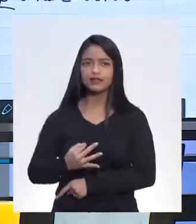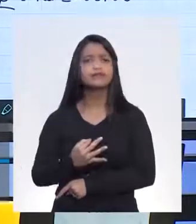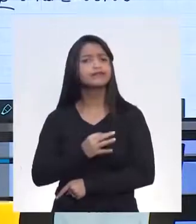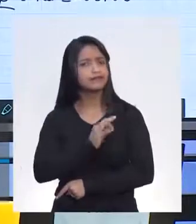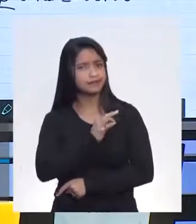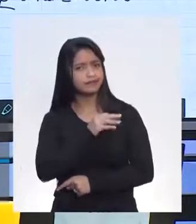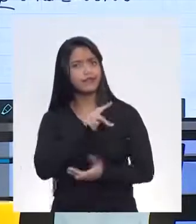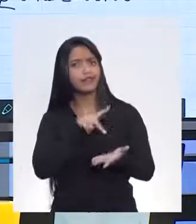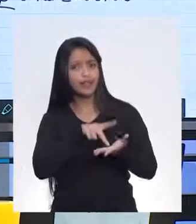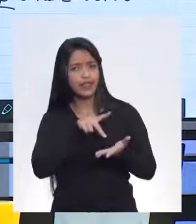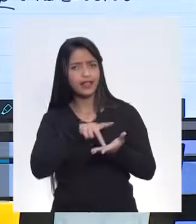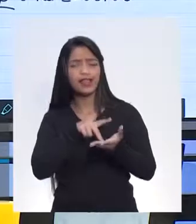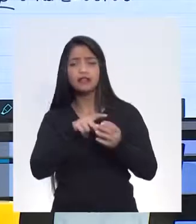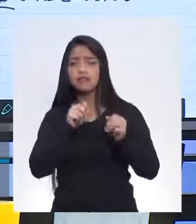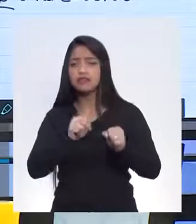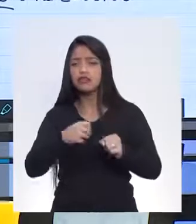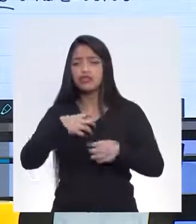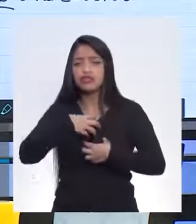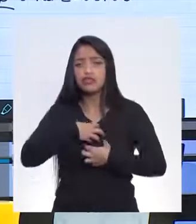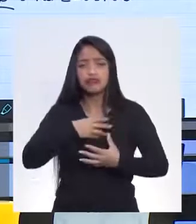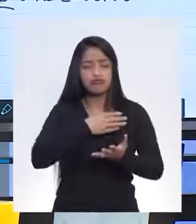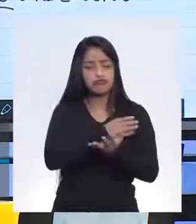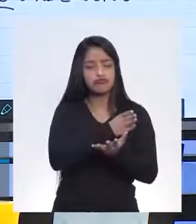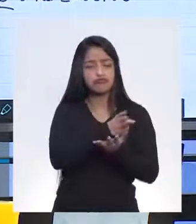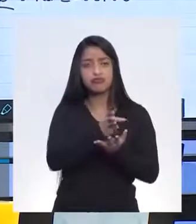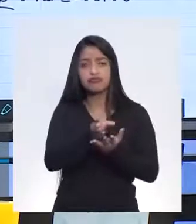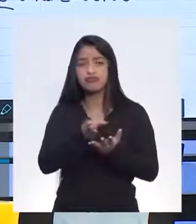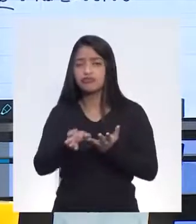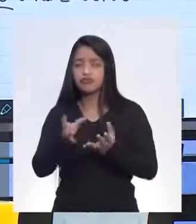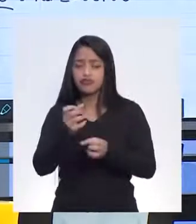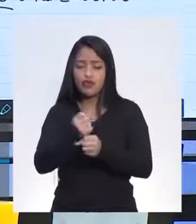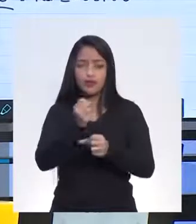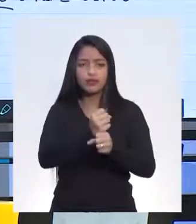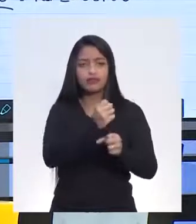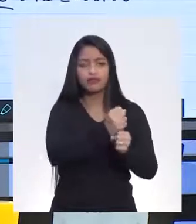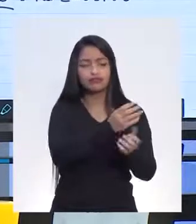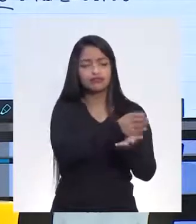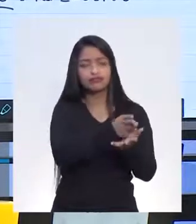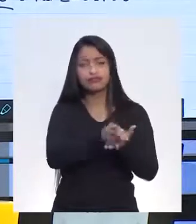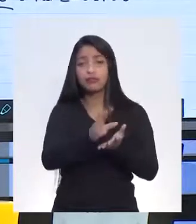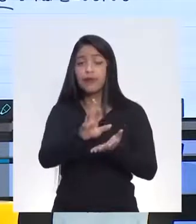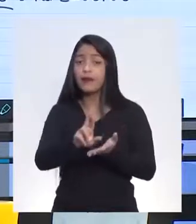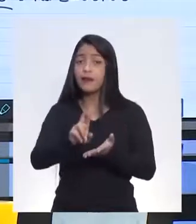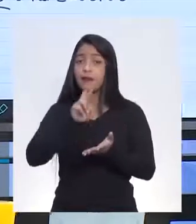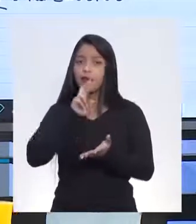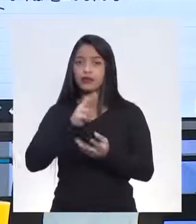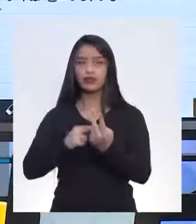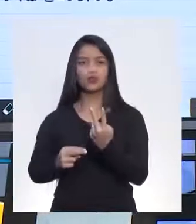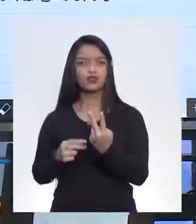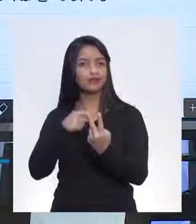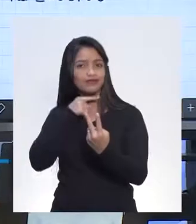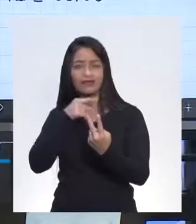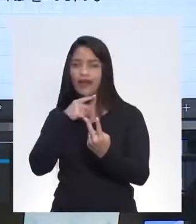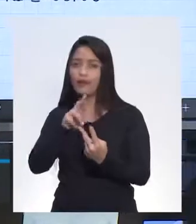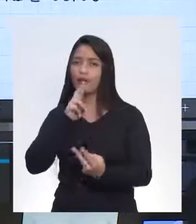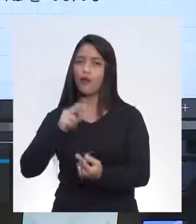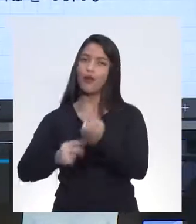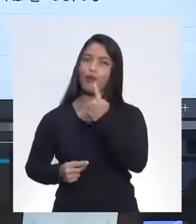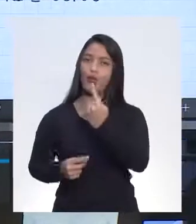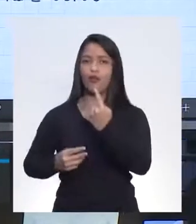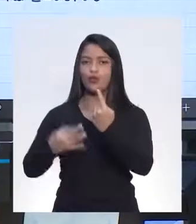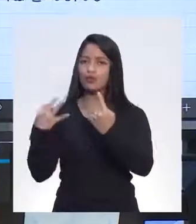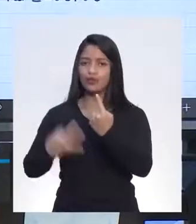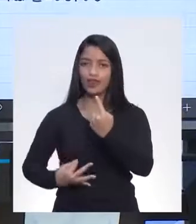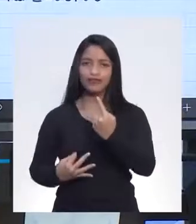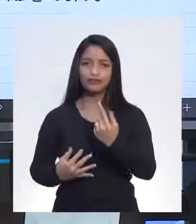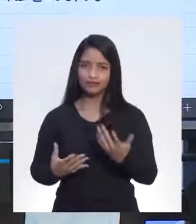podem ser alternativos, vários caminhos. Agora, o professor Jonas falou, né? Não dá para ter duas respostas, tá? Mas é exatamente isso, olha